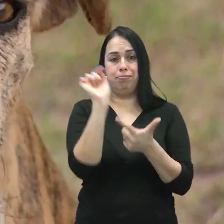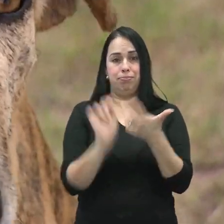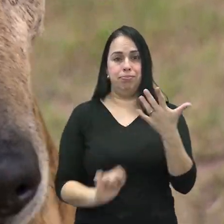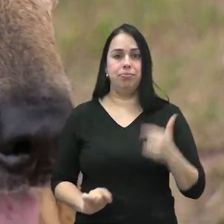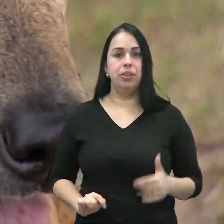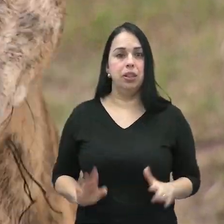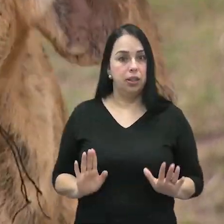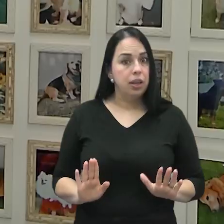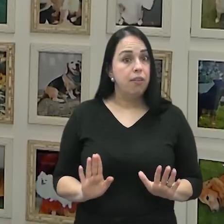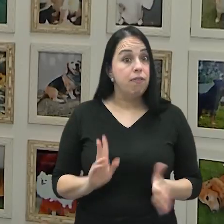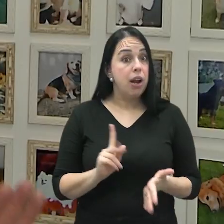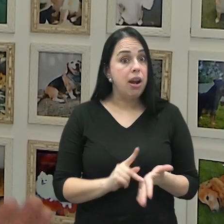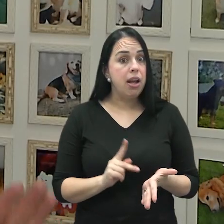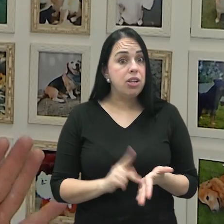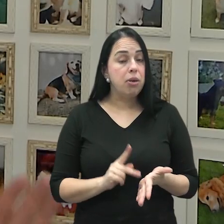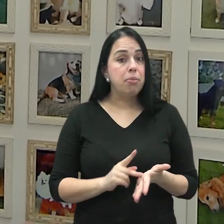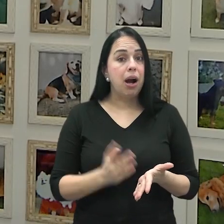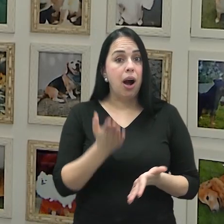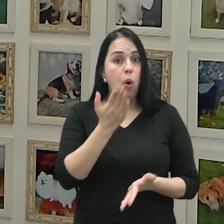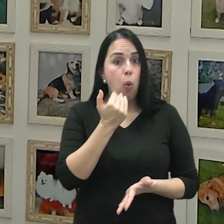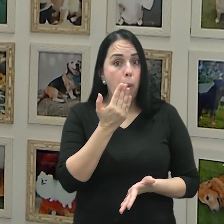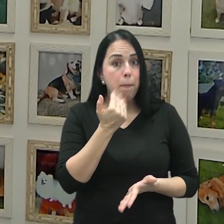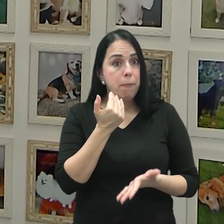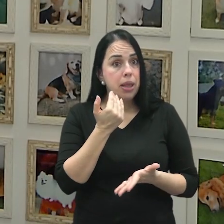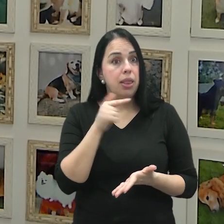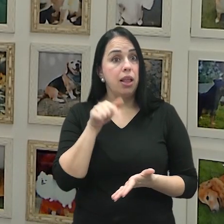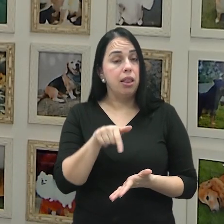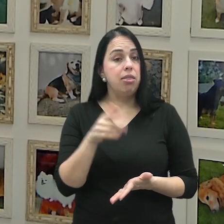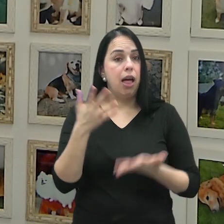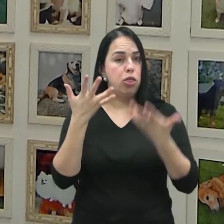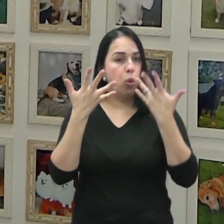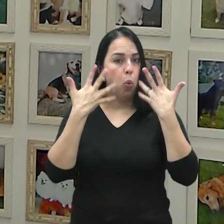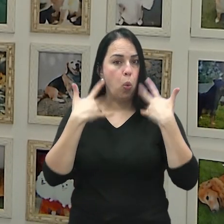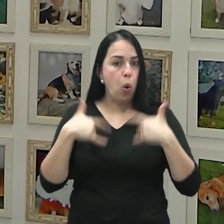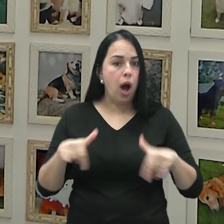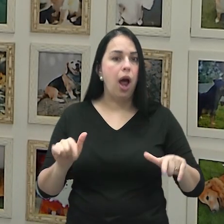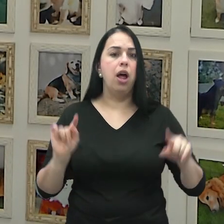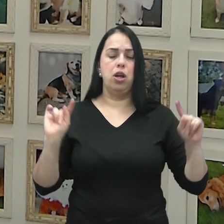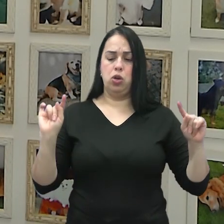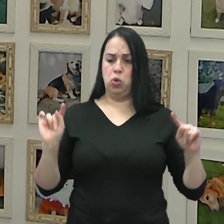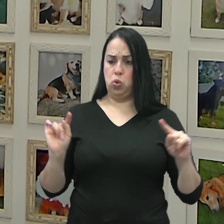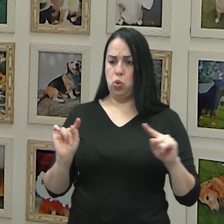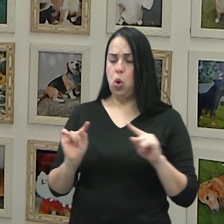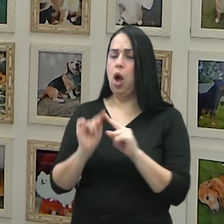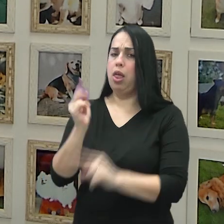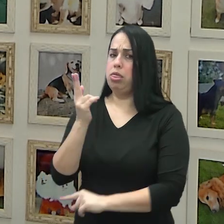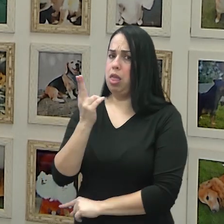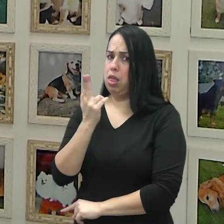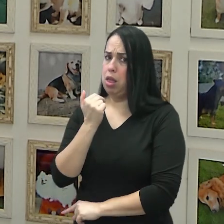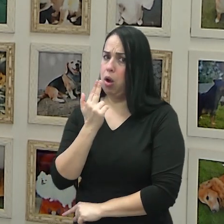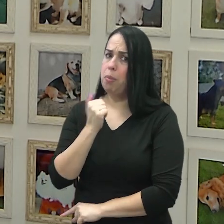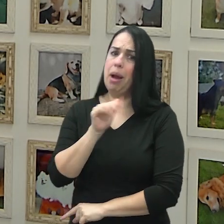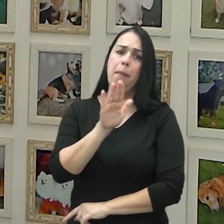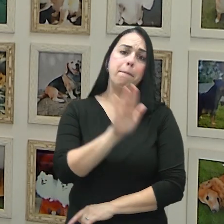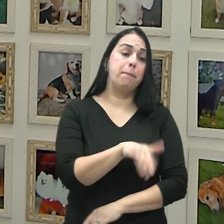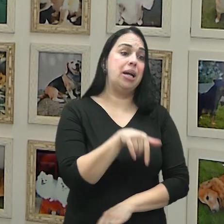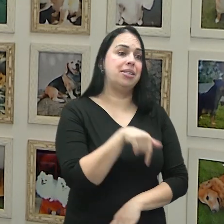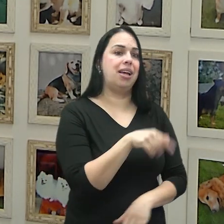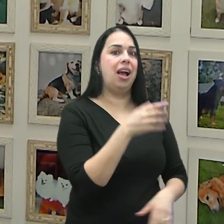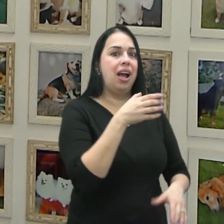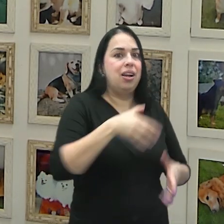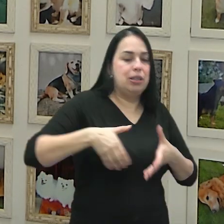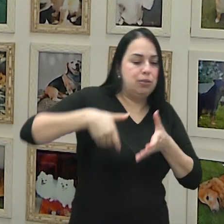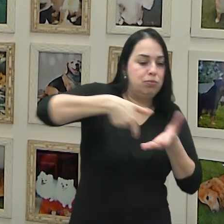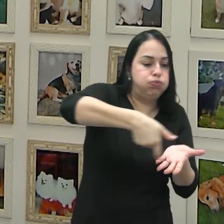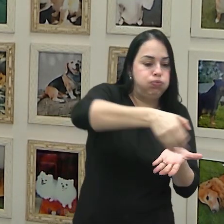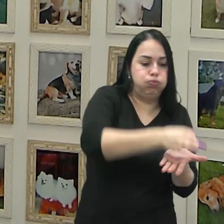entre outros. Mesmo que a gente faça uma alimentação natural de acordo, adequada, com acompanhamento nutricional, a